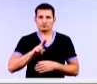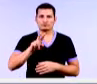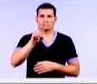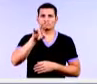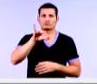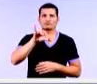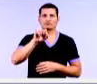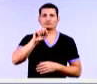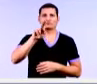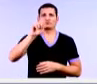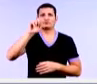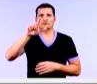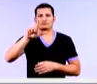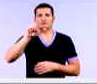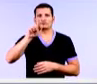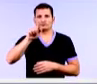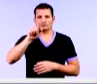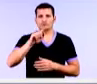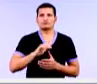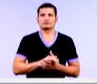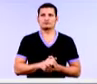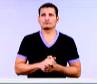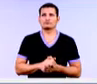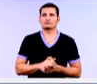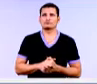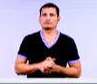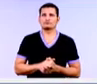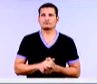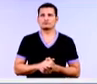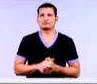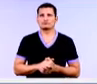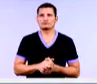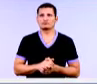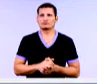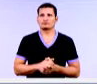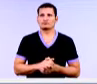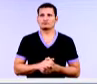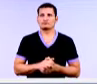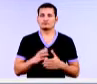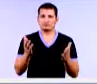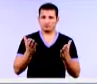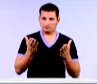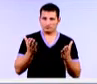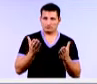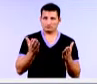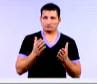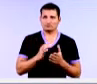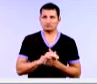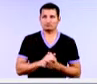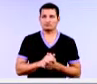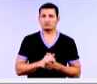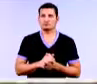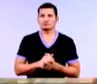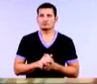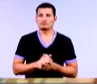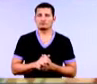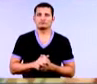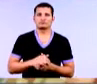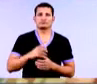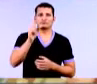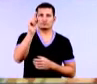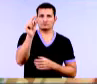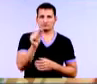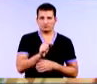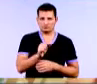o Visual G, beleza? Então, nós encerramos aqui o Visual G e agora nós vamos para o